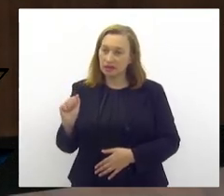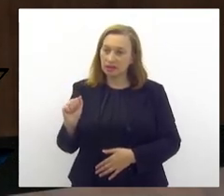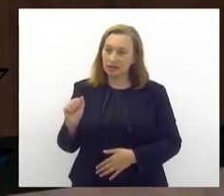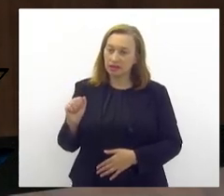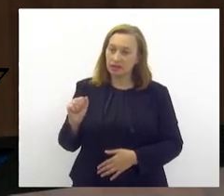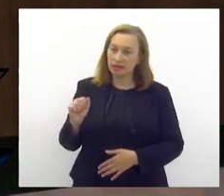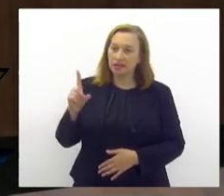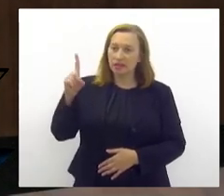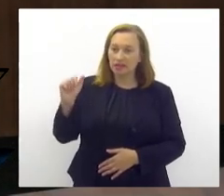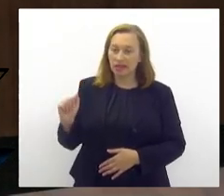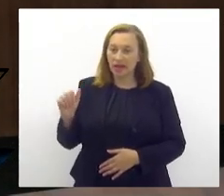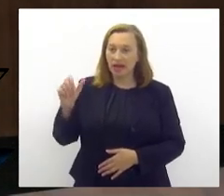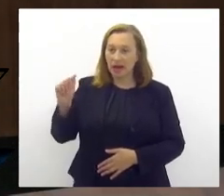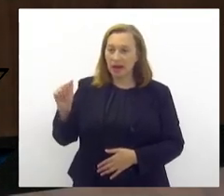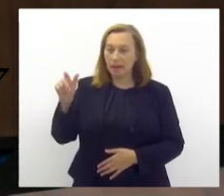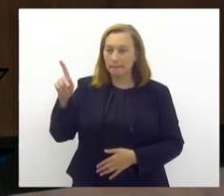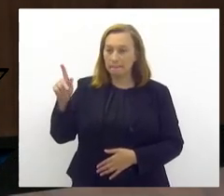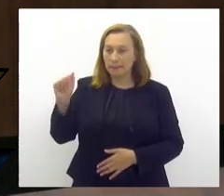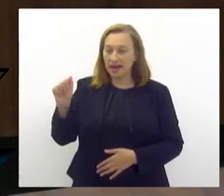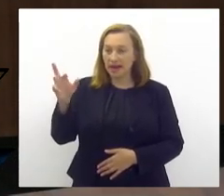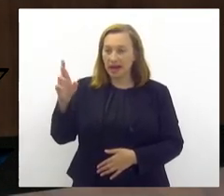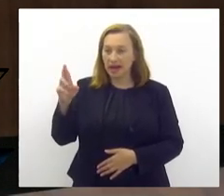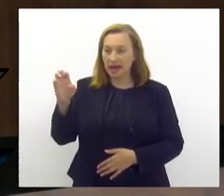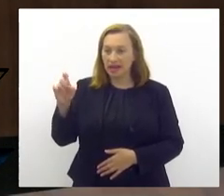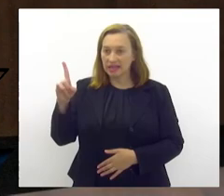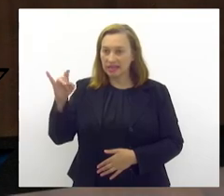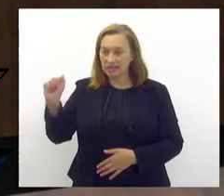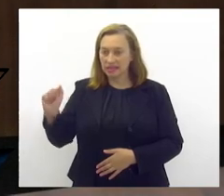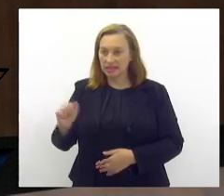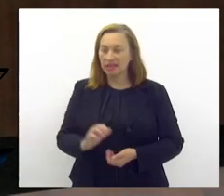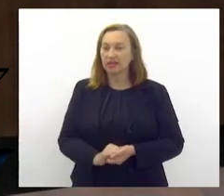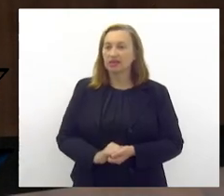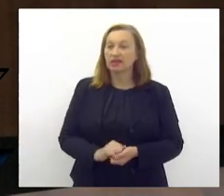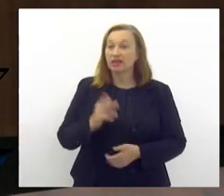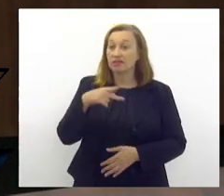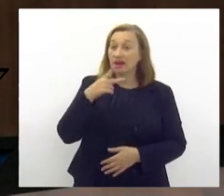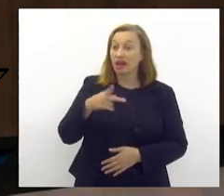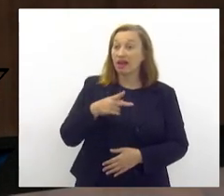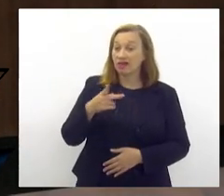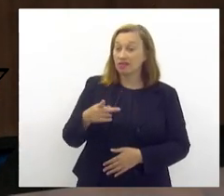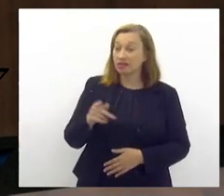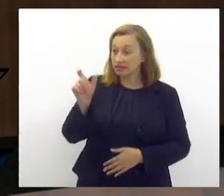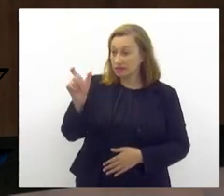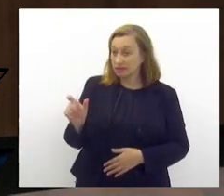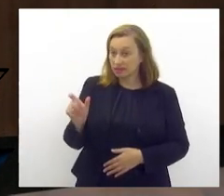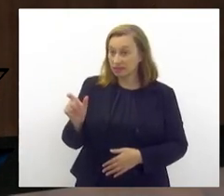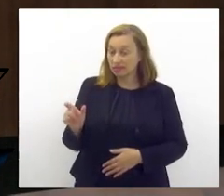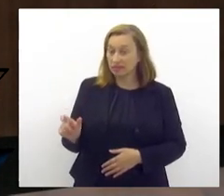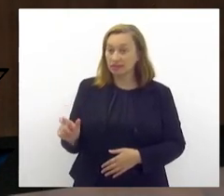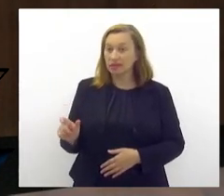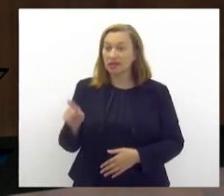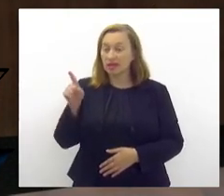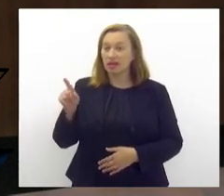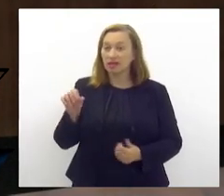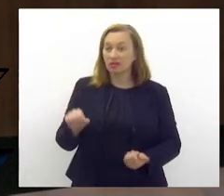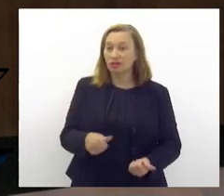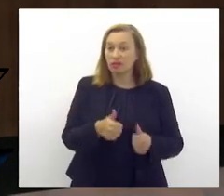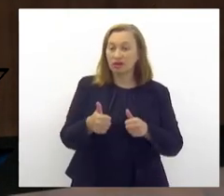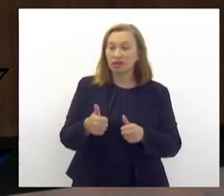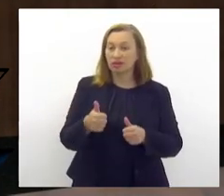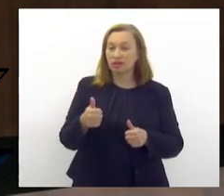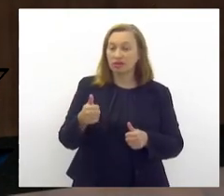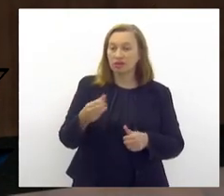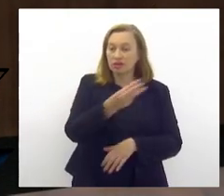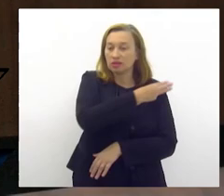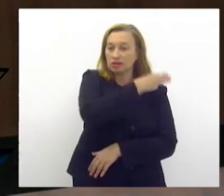da Aparecida, ou Maria Aparecida. Dizia ela que ela foi batizada por Nossa Senhora